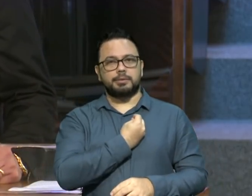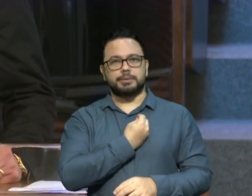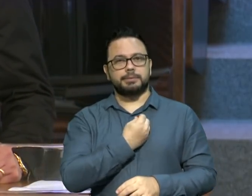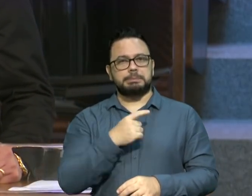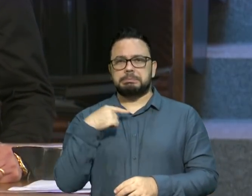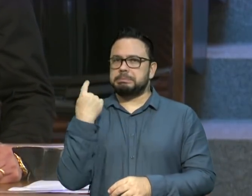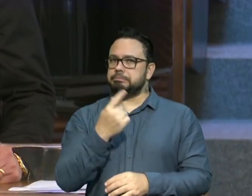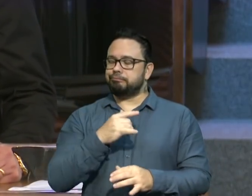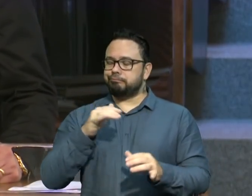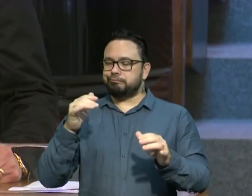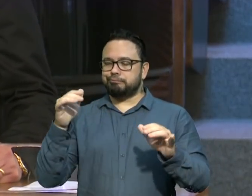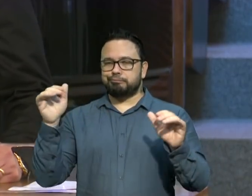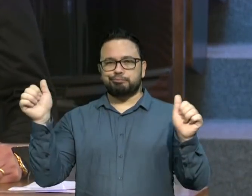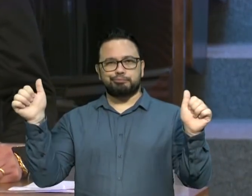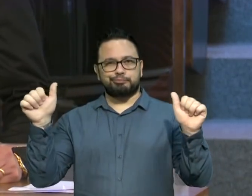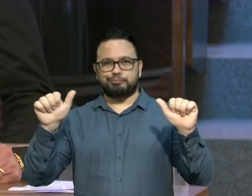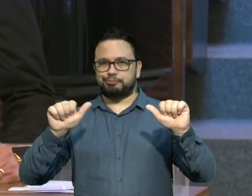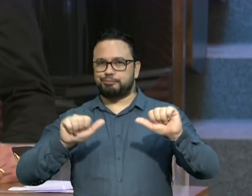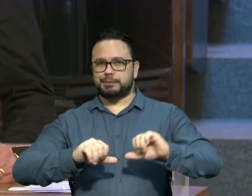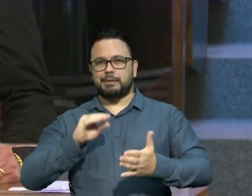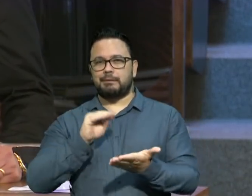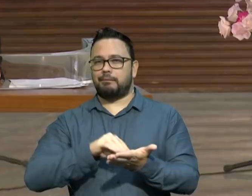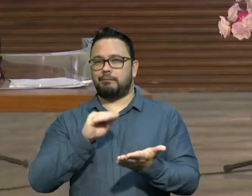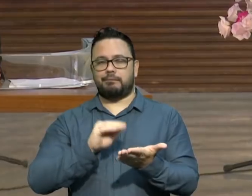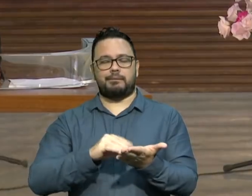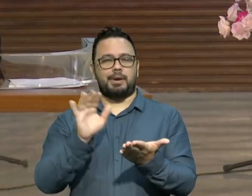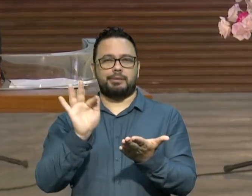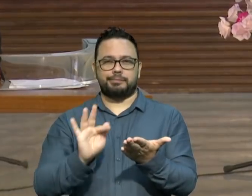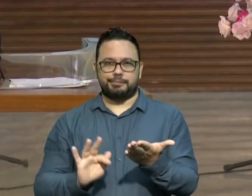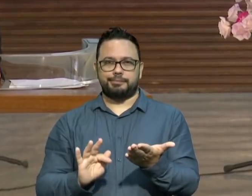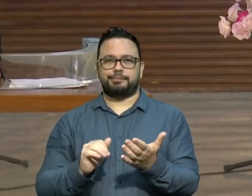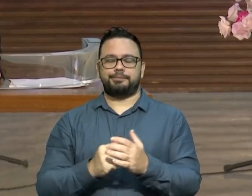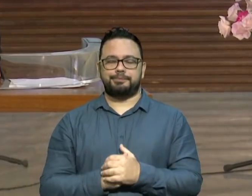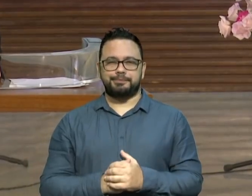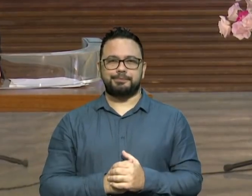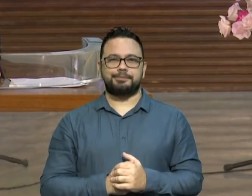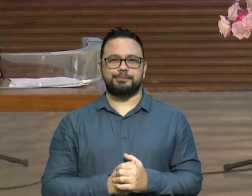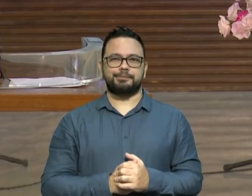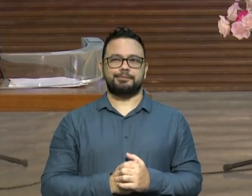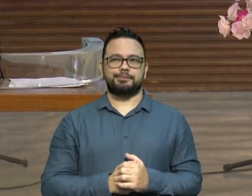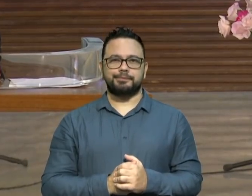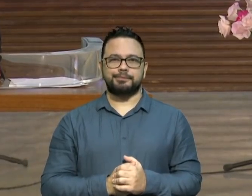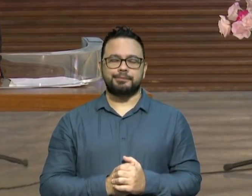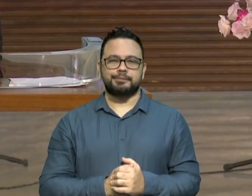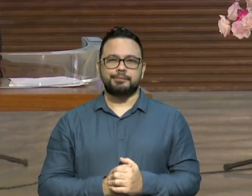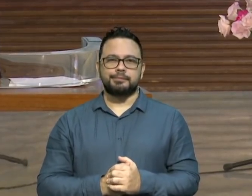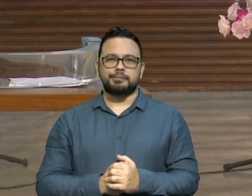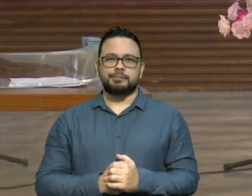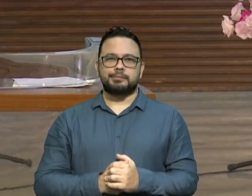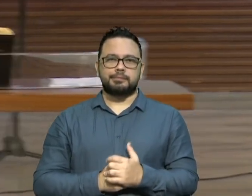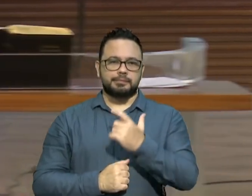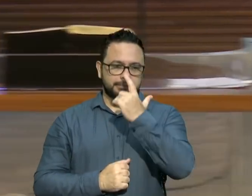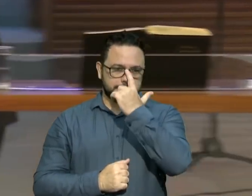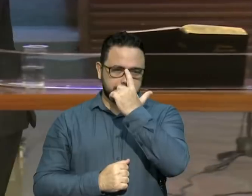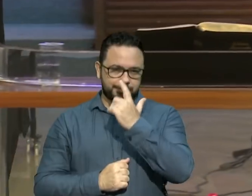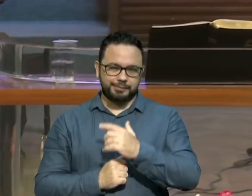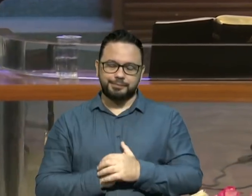somos os mais infelizes de todos os de todos os homens